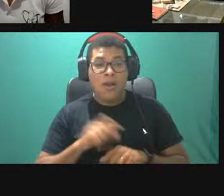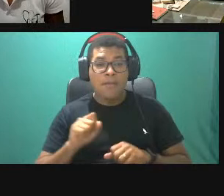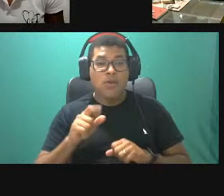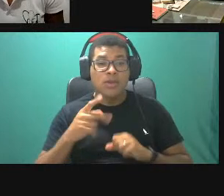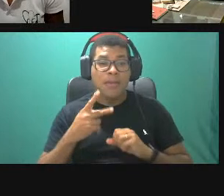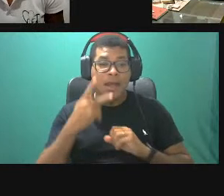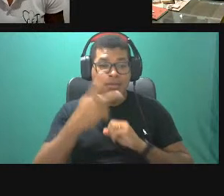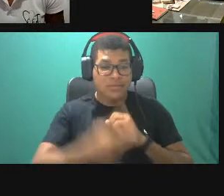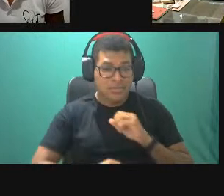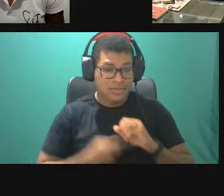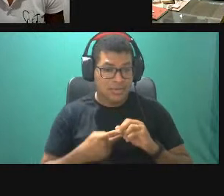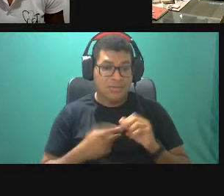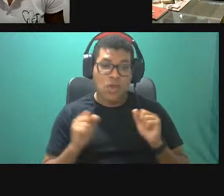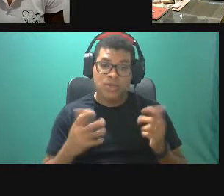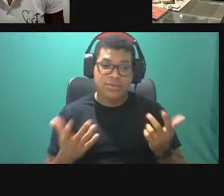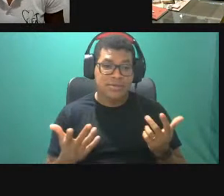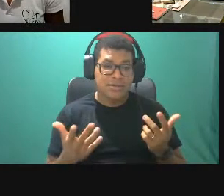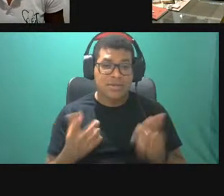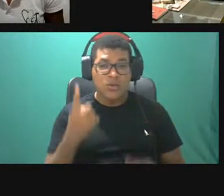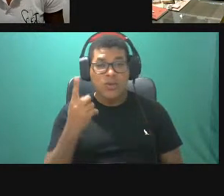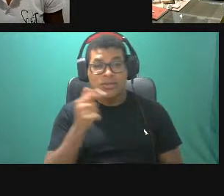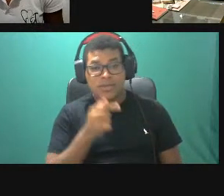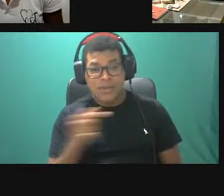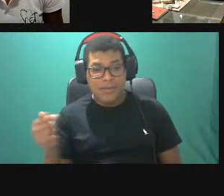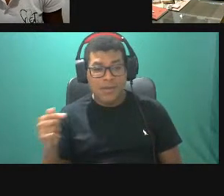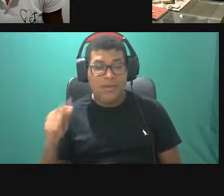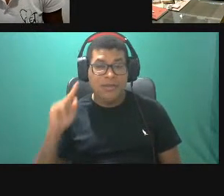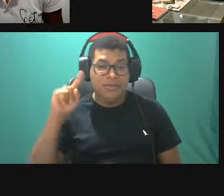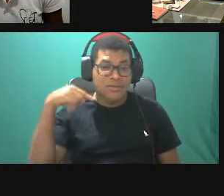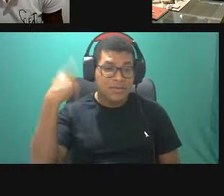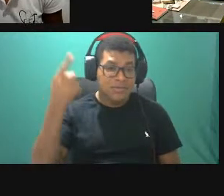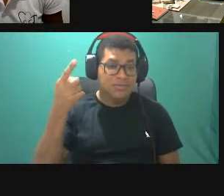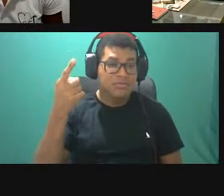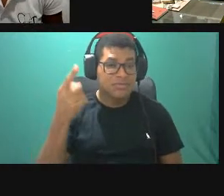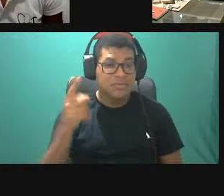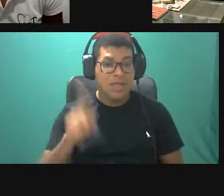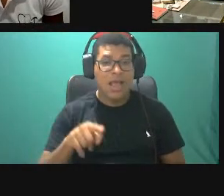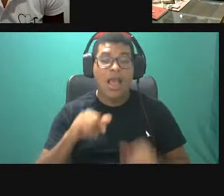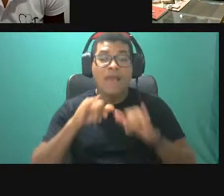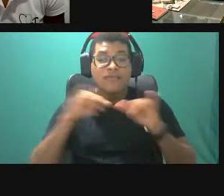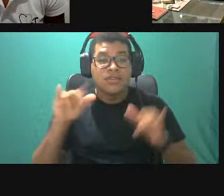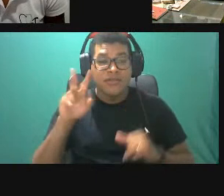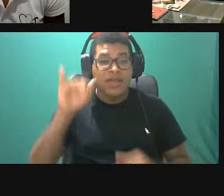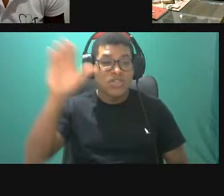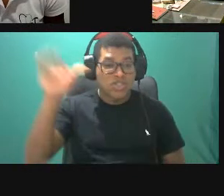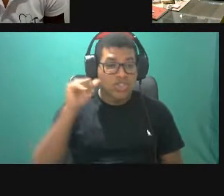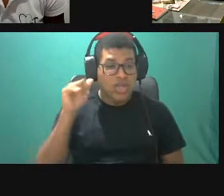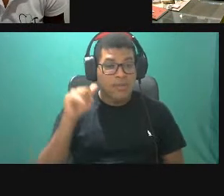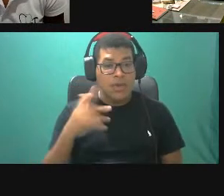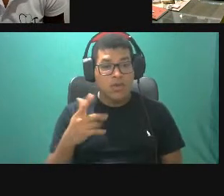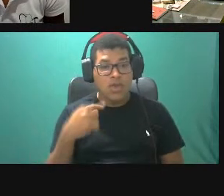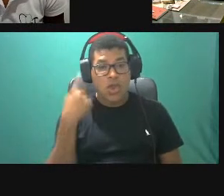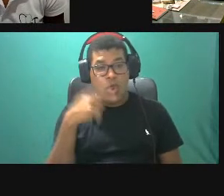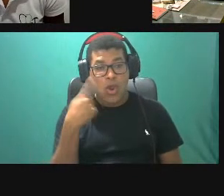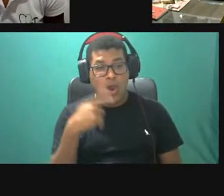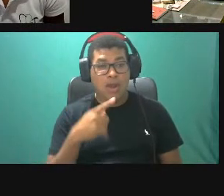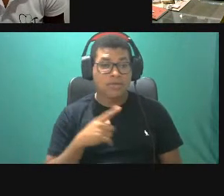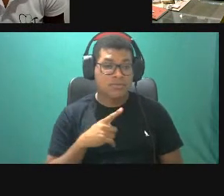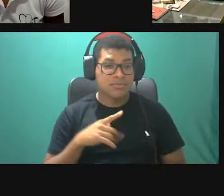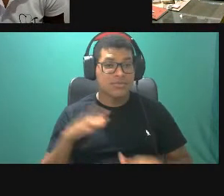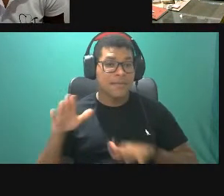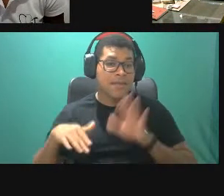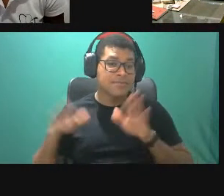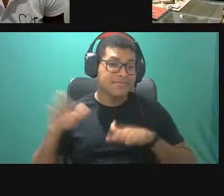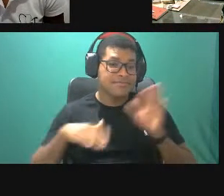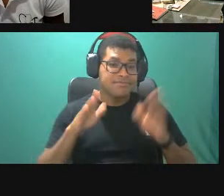Então, faz um plantão semanal, o restante fica sobre aviso e faz mais algumas horas de expediente. Isso varia muito